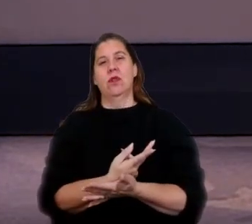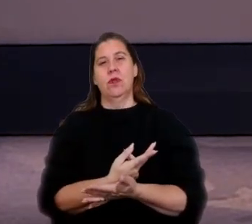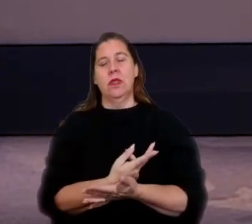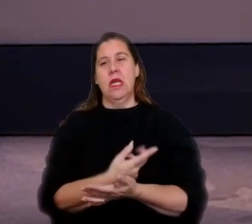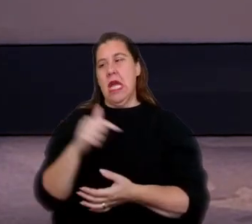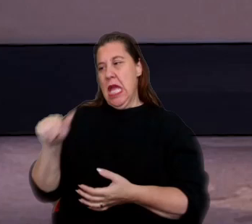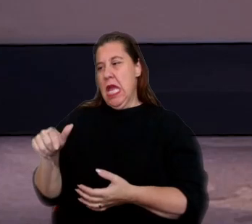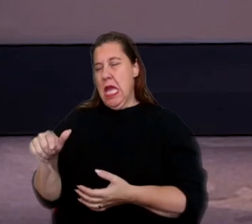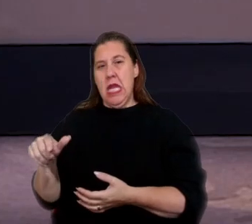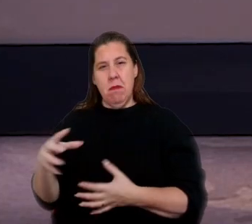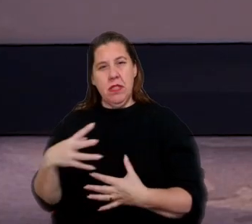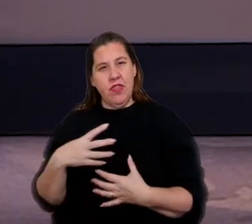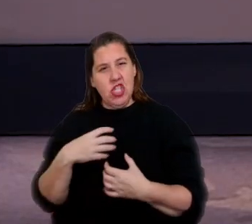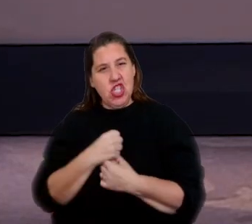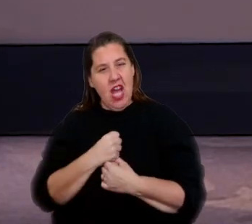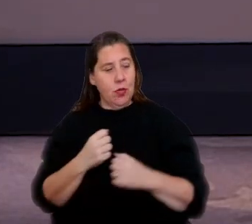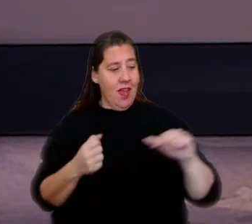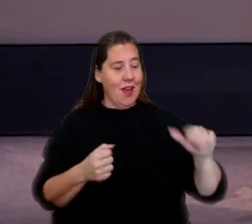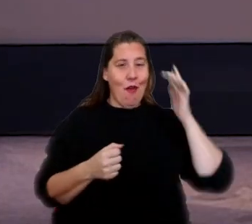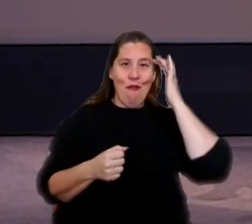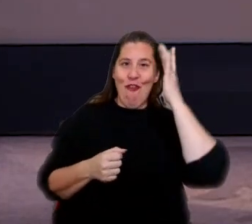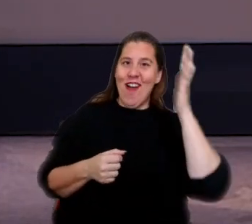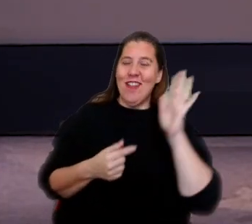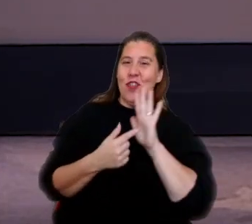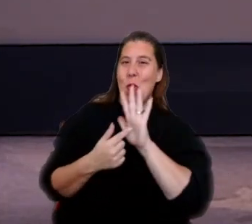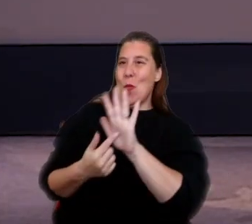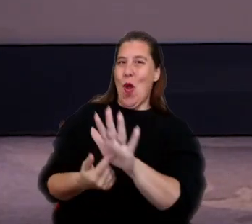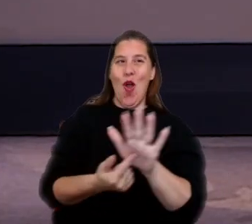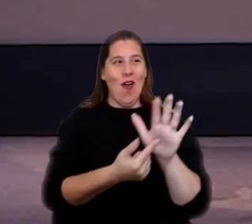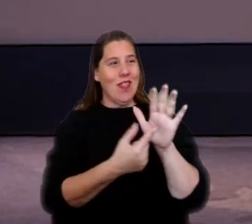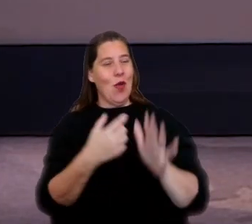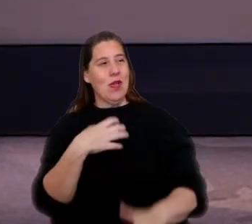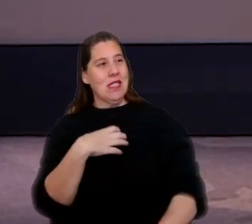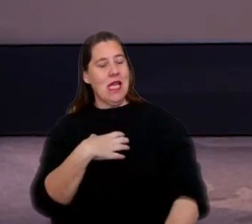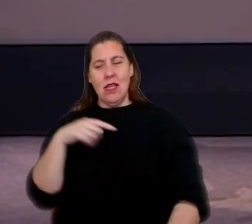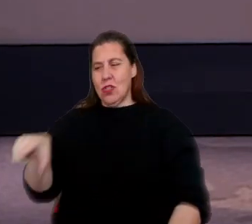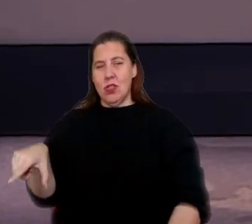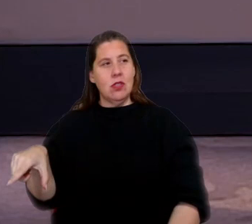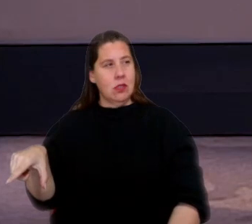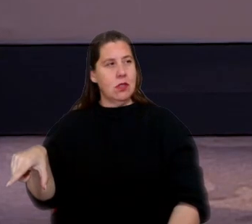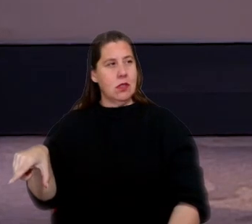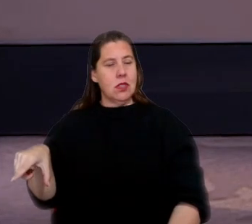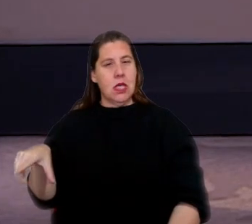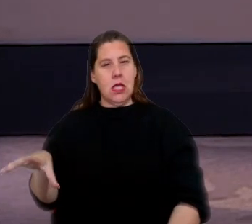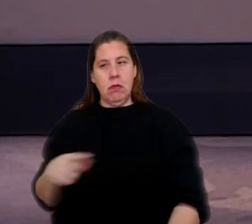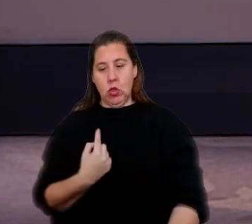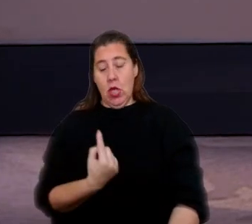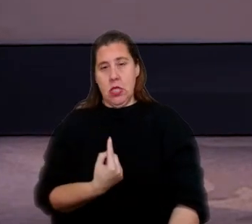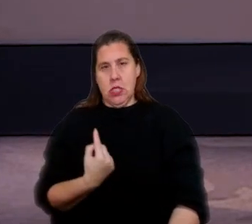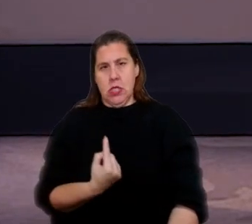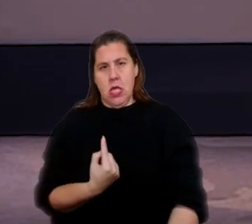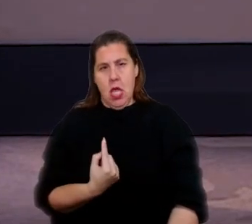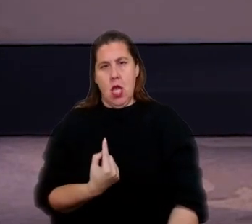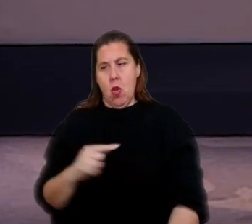mais introvertido que o Léo, o Léo ele tem maior facilidade de navegar entre os grupos sociais, o Remy não, ele fica mais